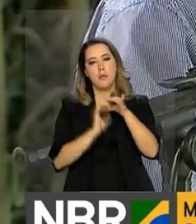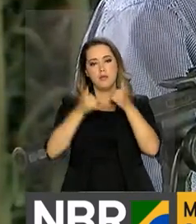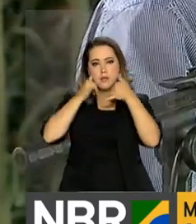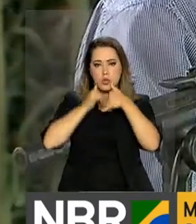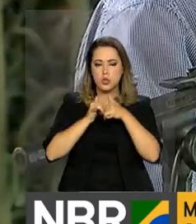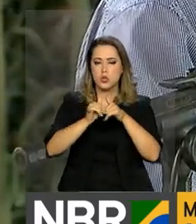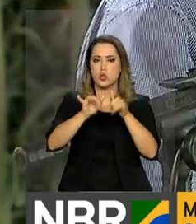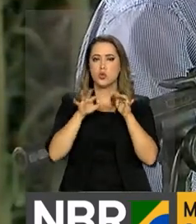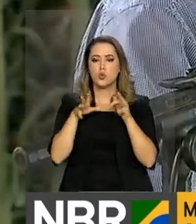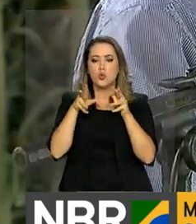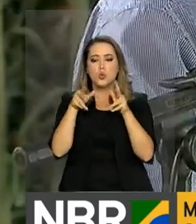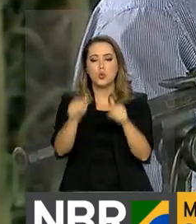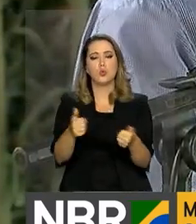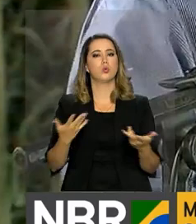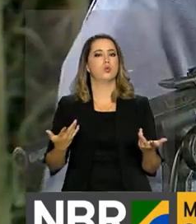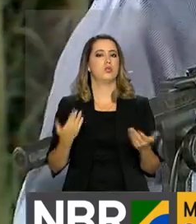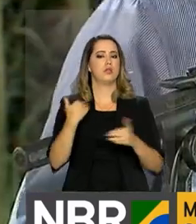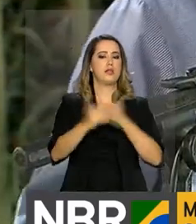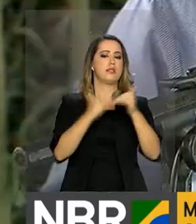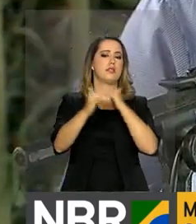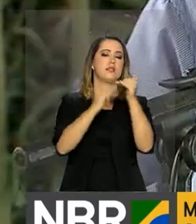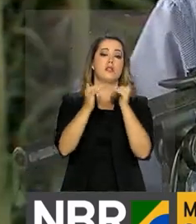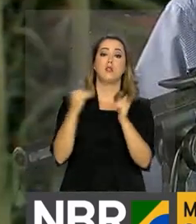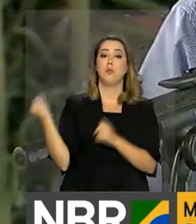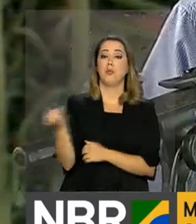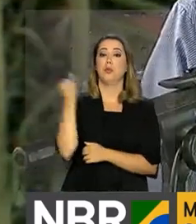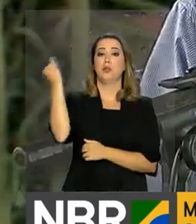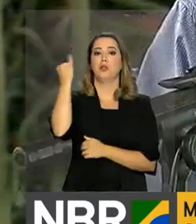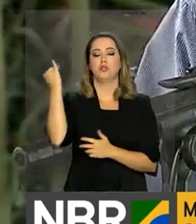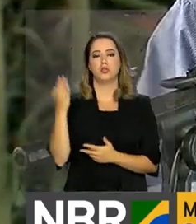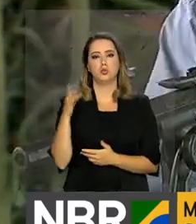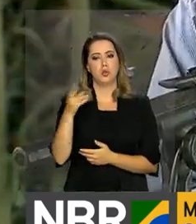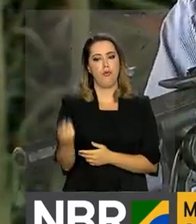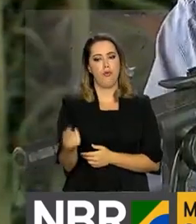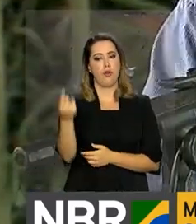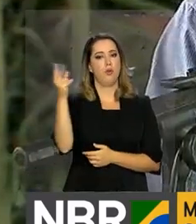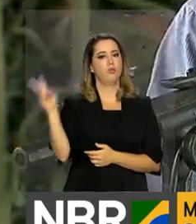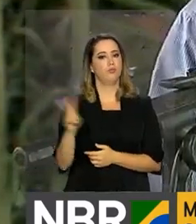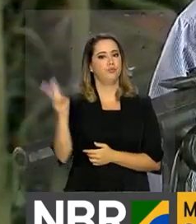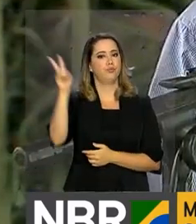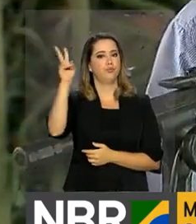estatais, senhora prefeita, cresceram substancialmente o seu valor